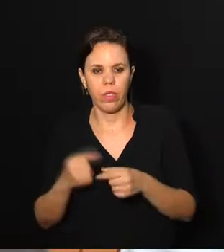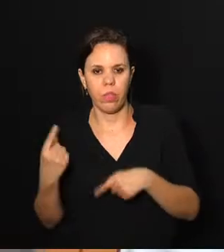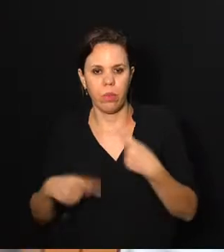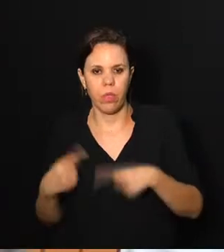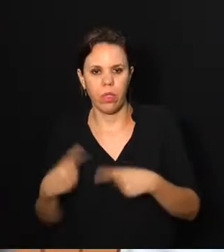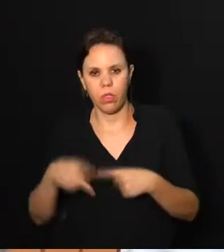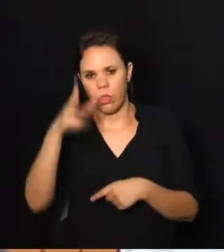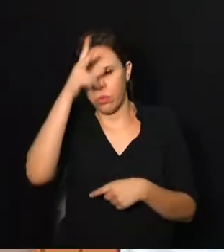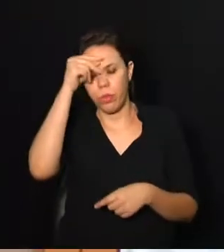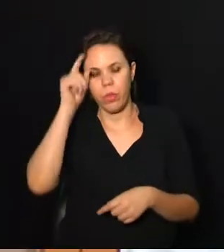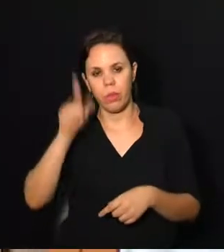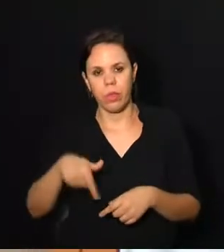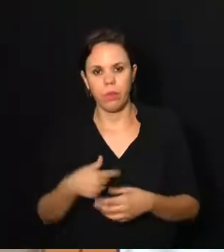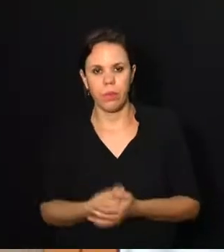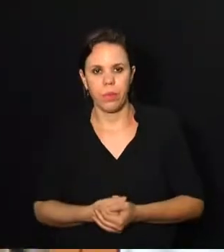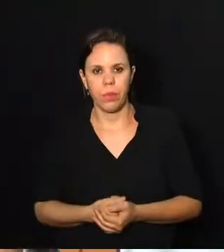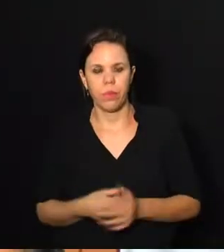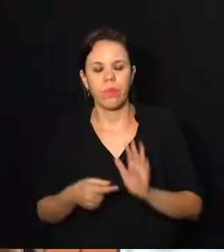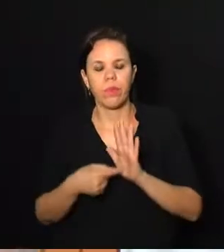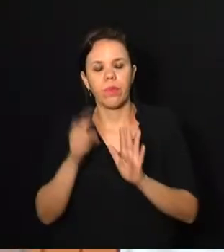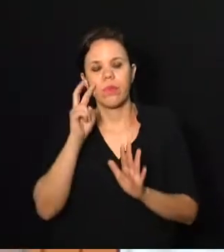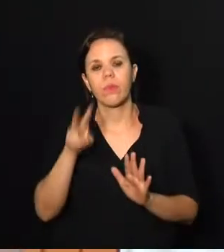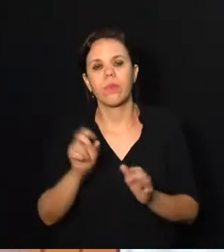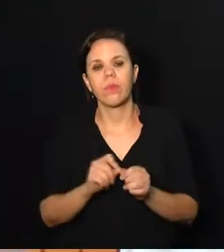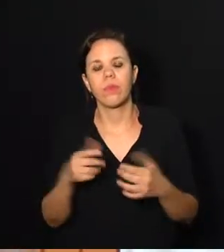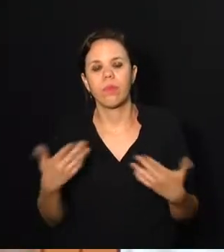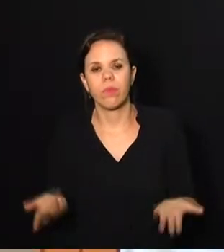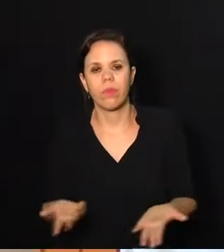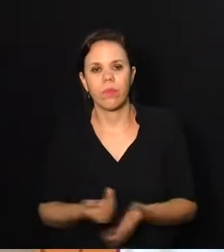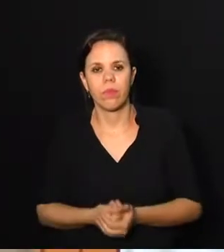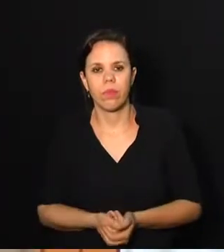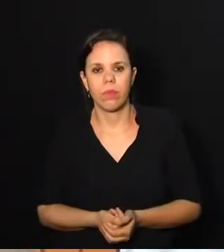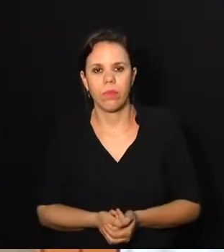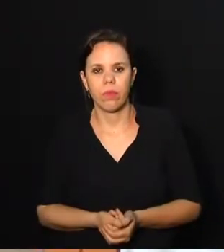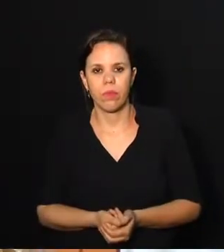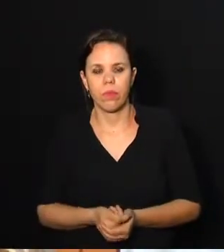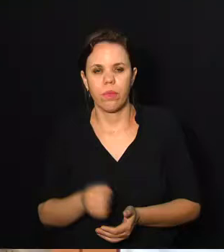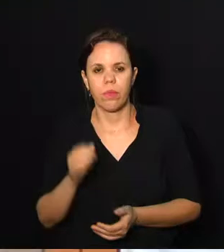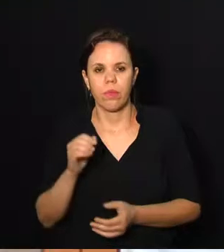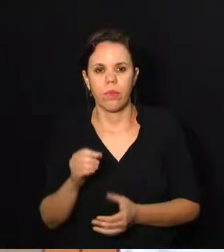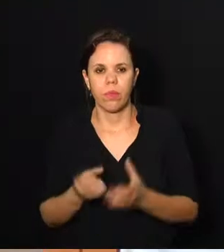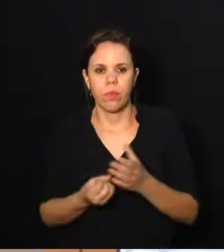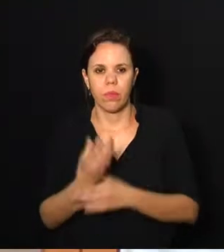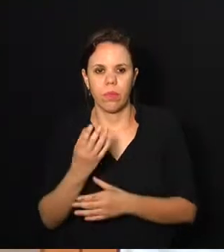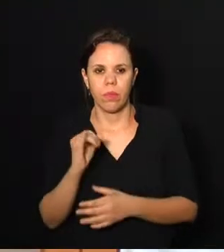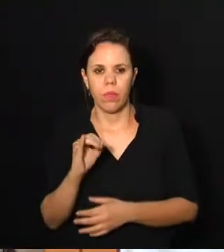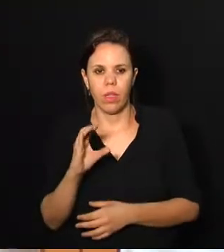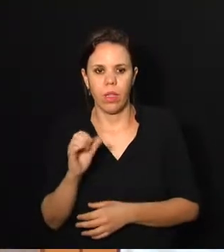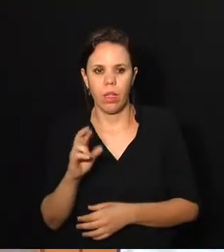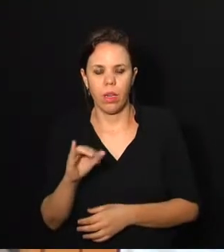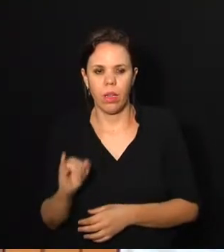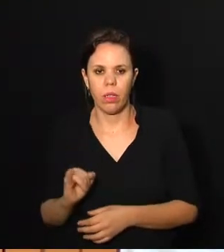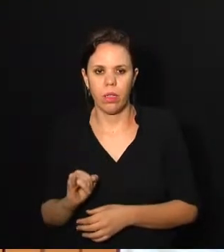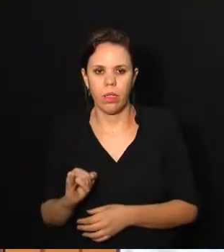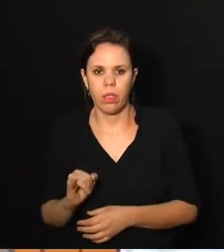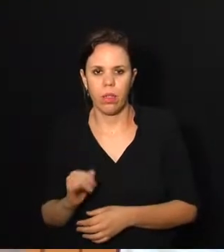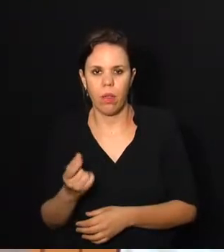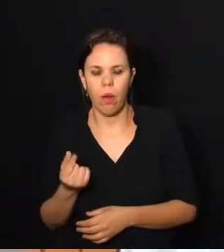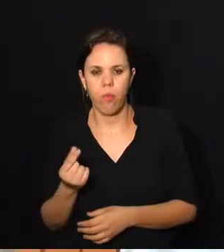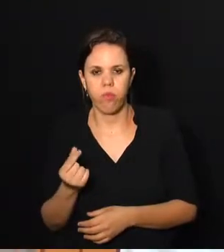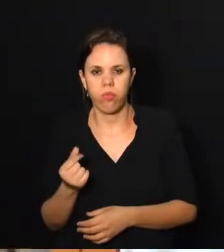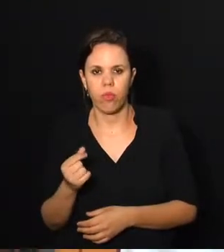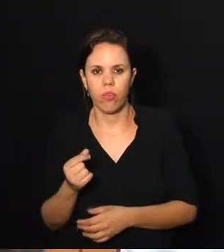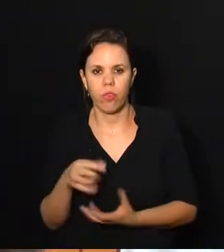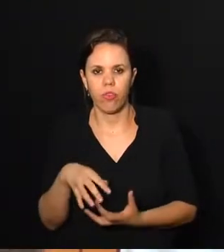aqui, Anderson, é para isso mesmo. Quem foi que fez? Ó, vai sair lá no Icaraí, é dinheiro do fundo